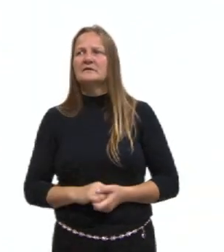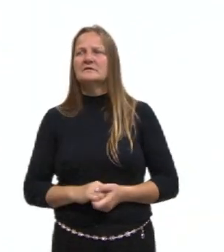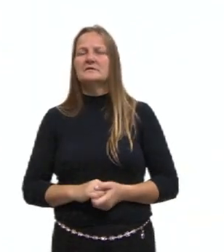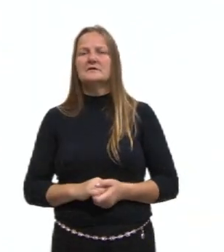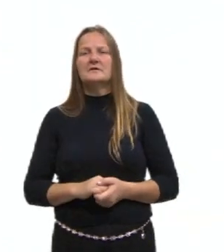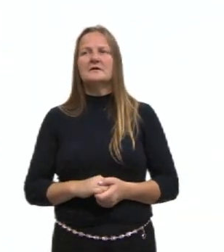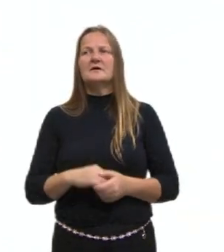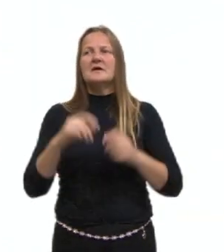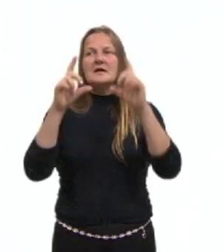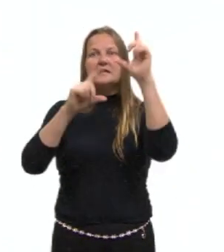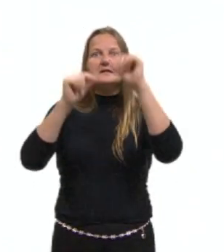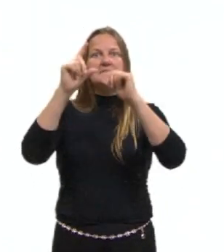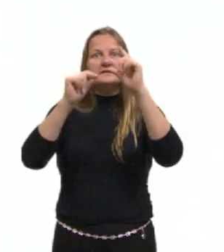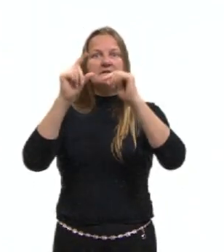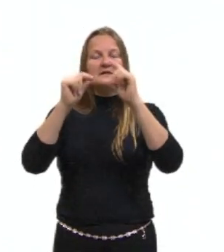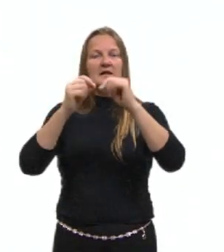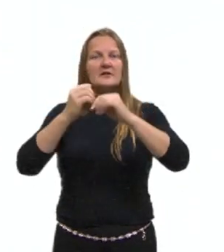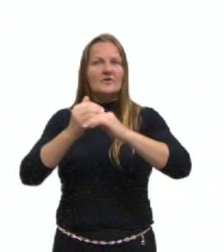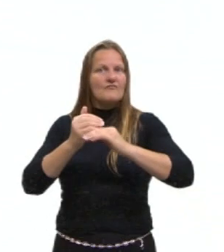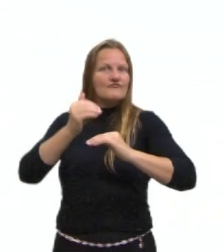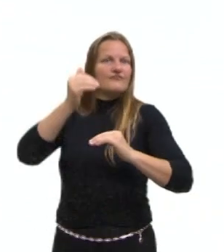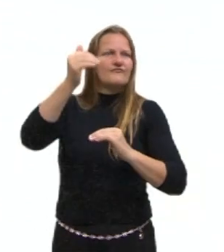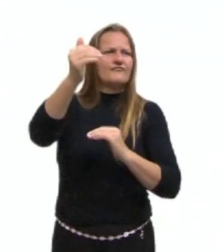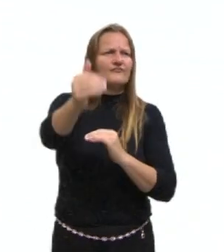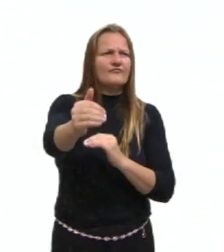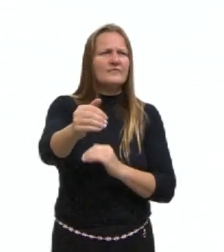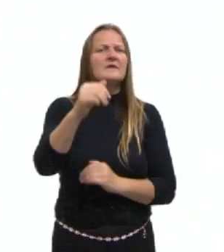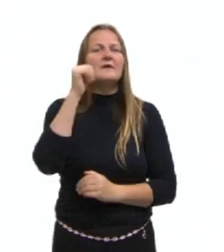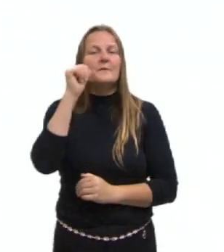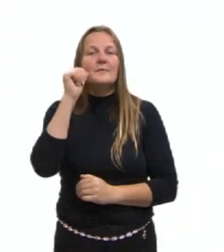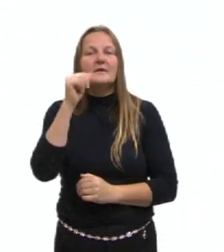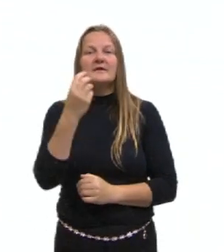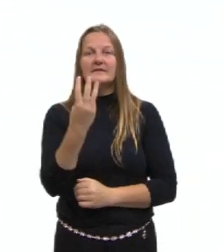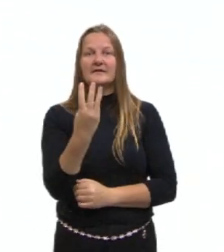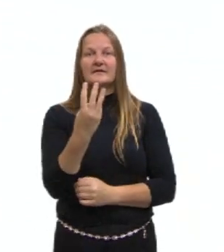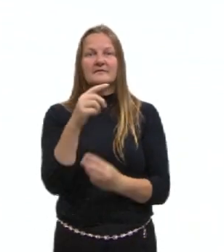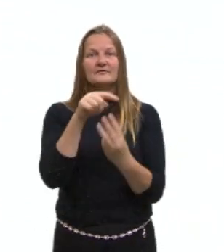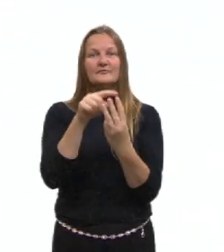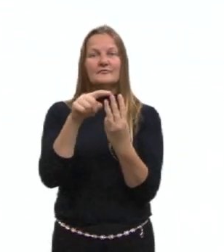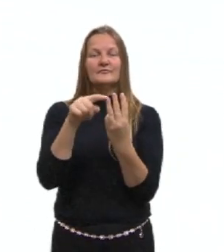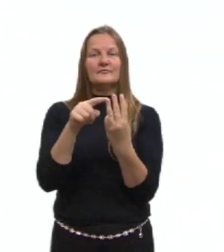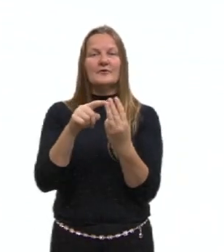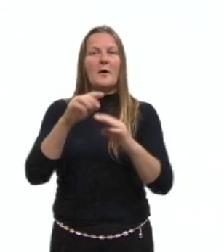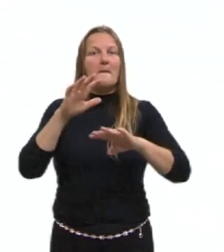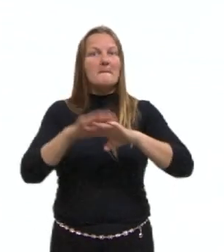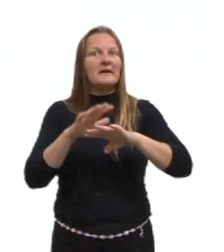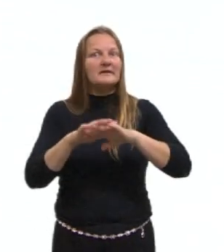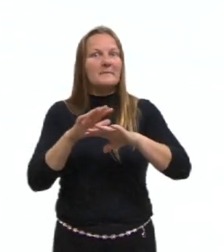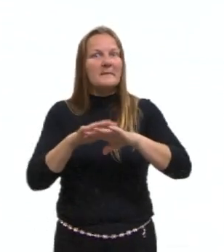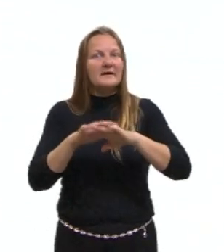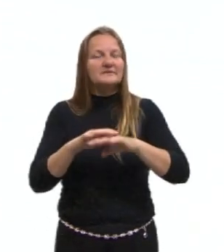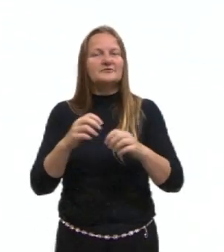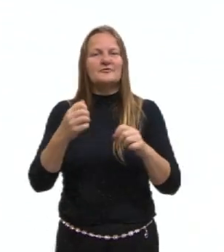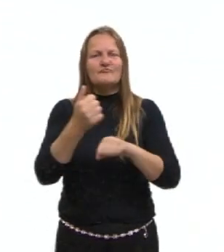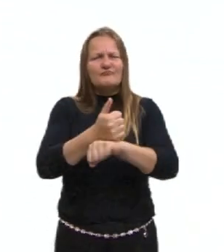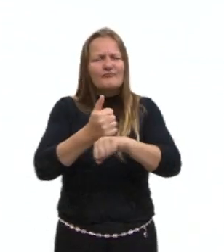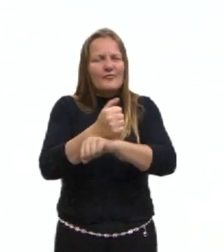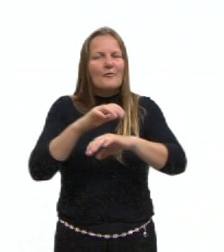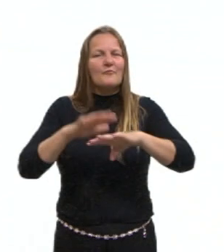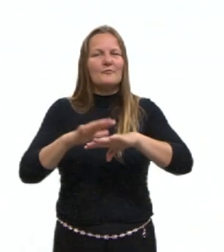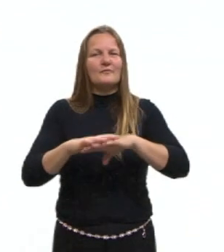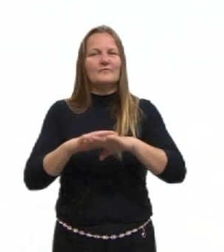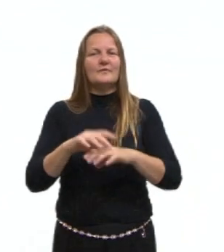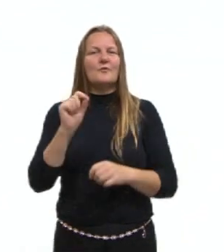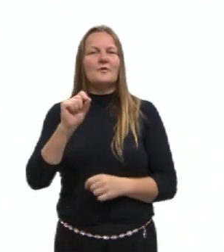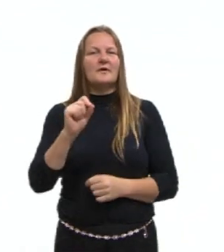Estrelas Além do Tempo. As três, né, tinham em comum serem matemáticas, né? Matemática, então, o que acontece